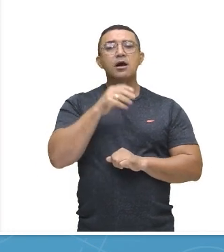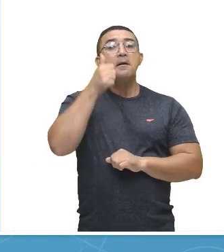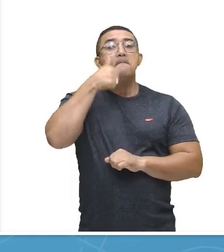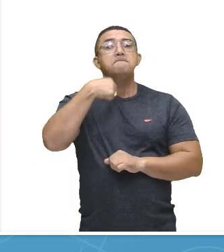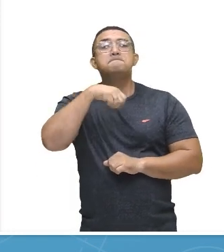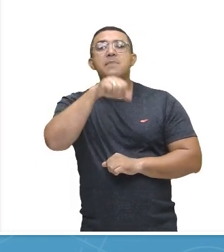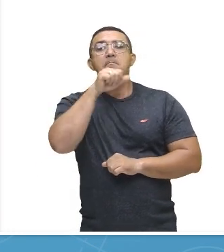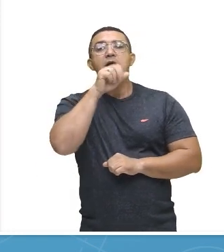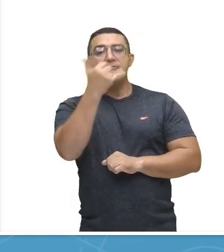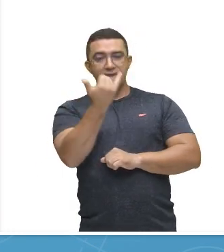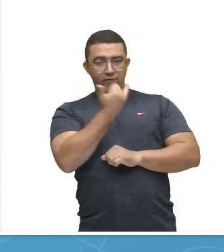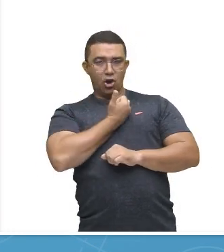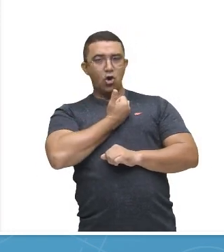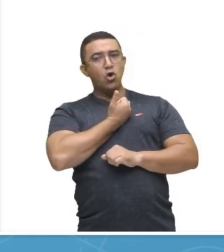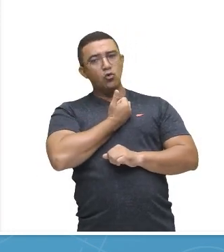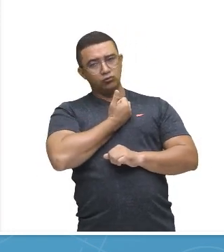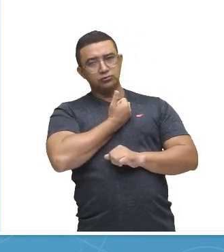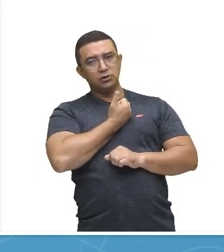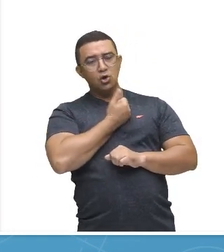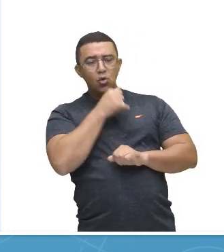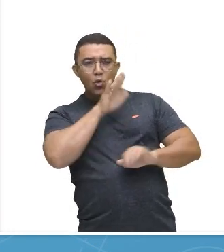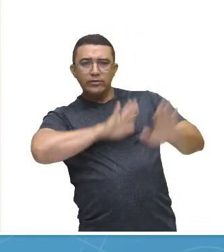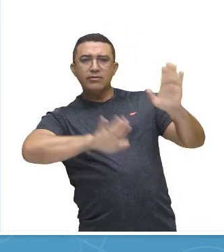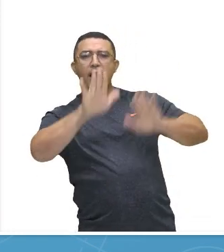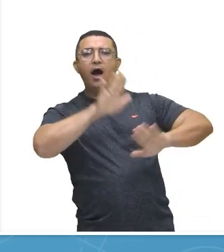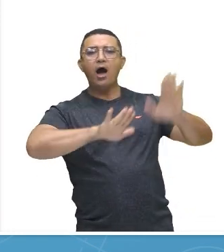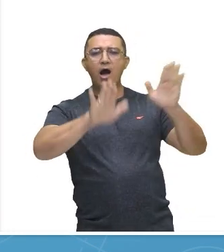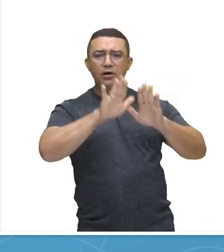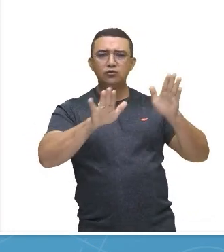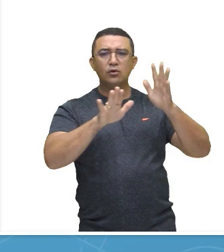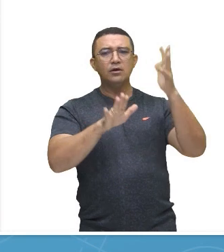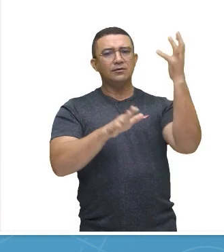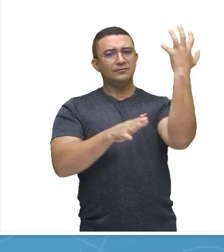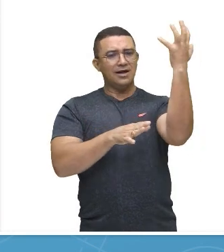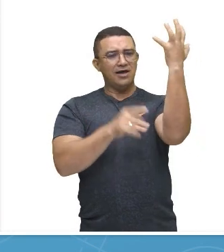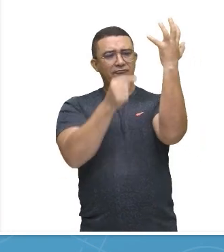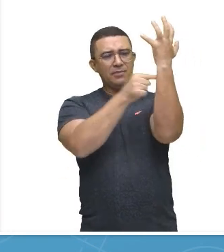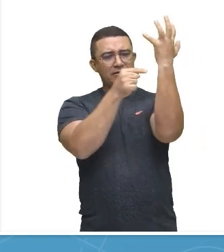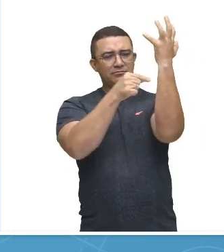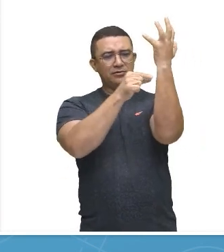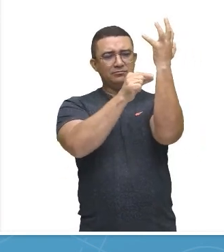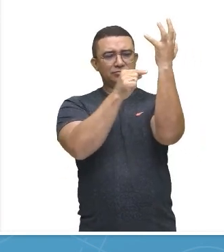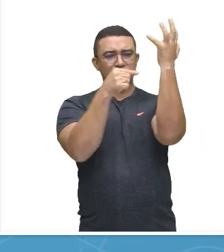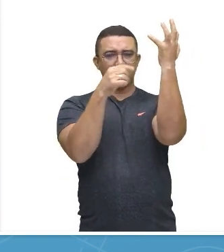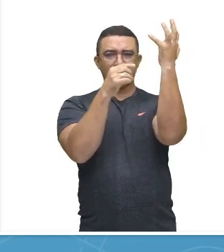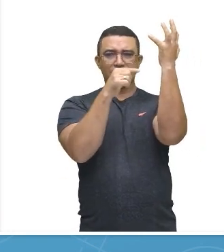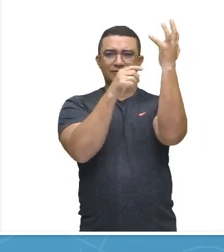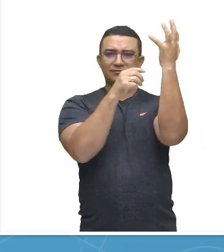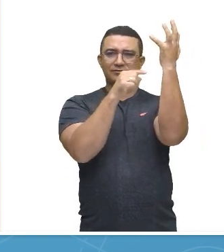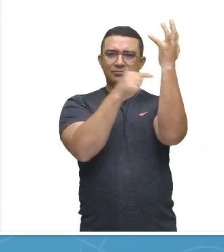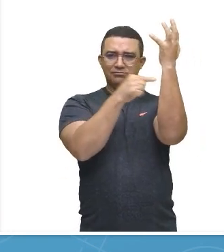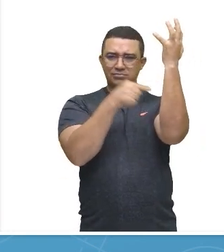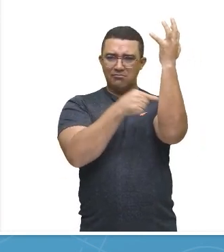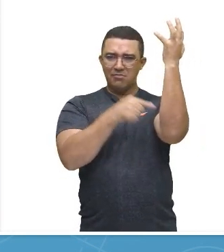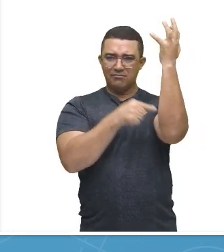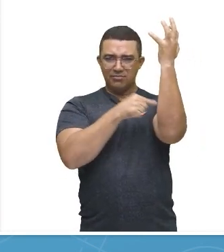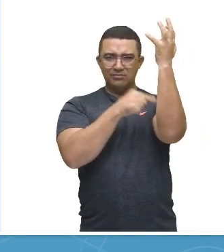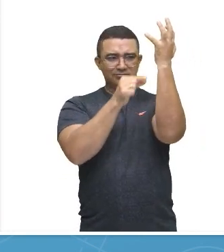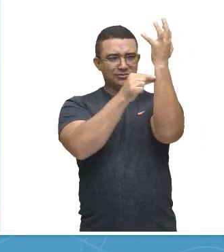para eu ter cuidado com os espinhos. É declarativa afirmativa ou negativa? Claro que você respondeu o